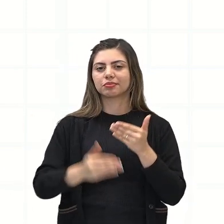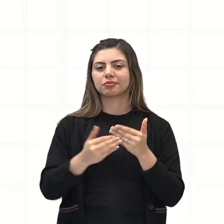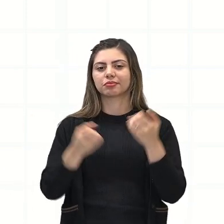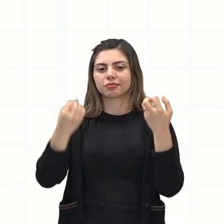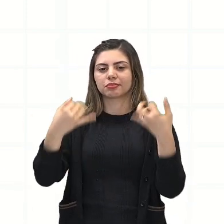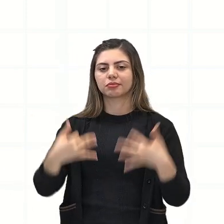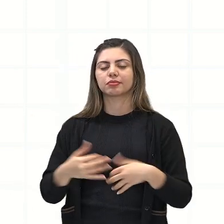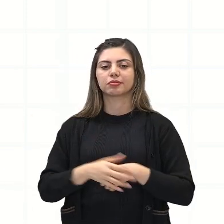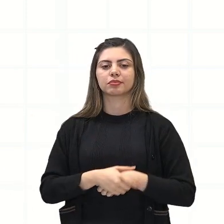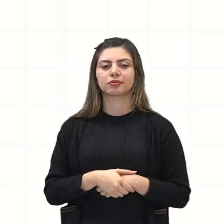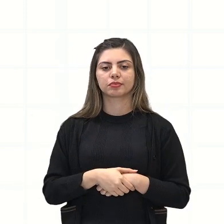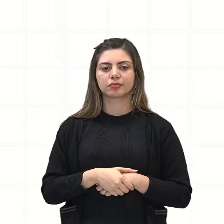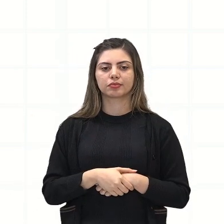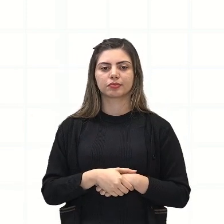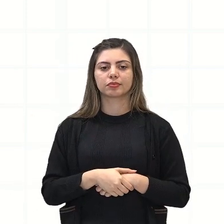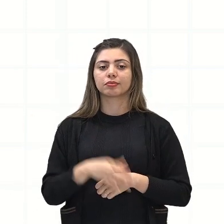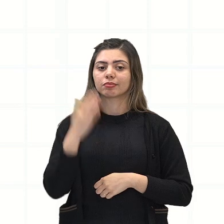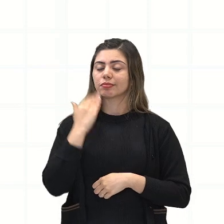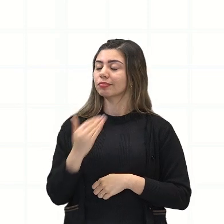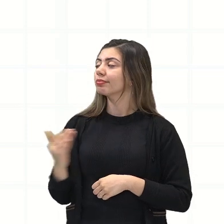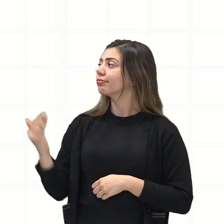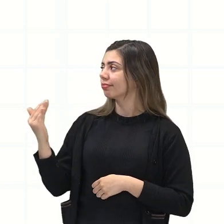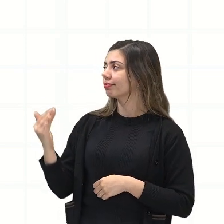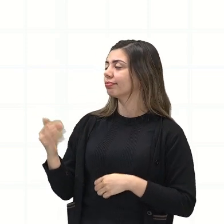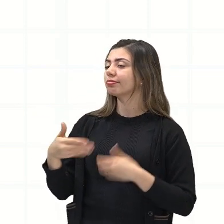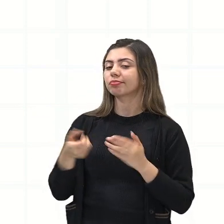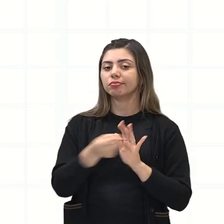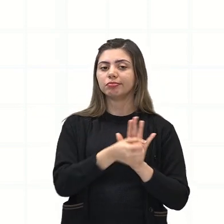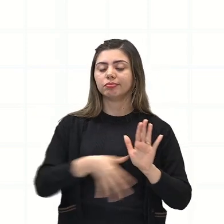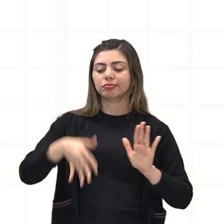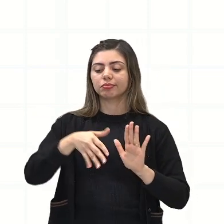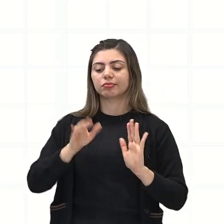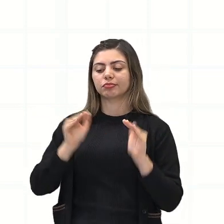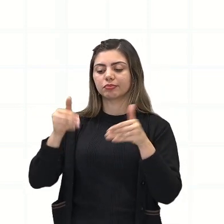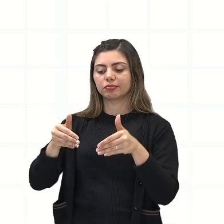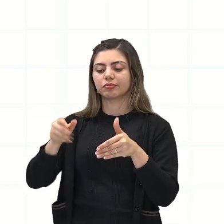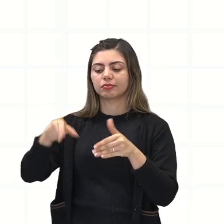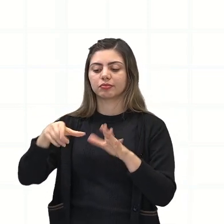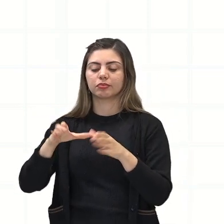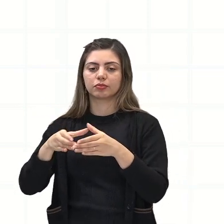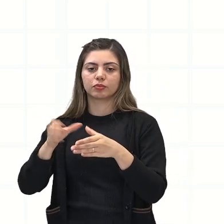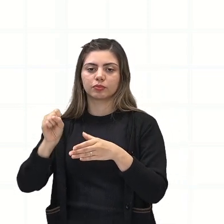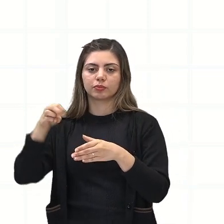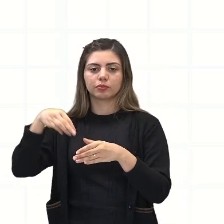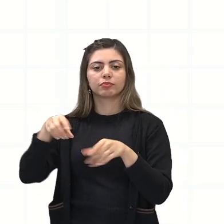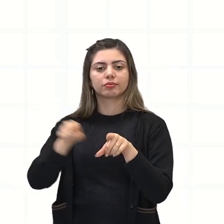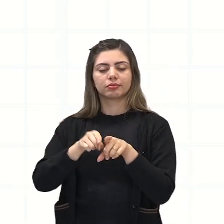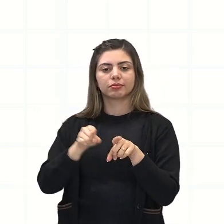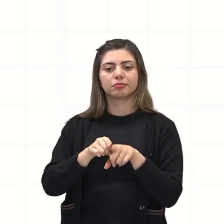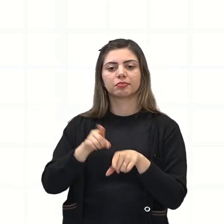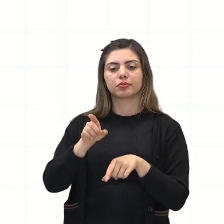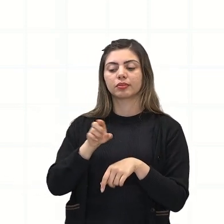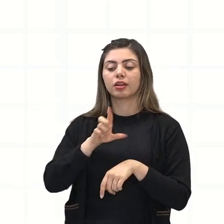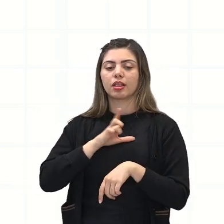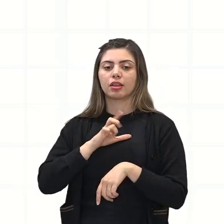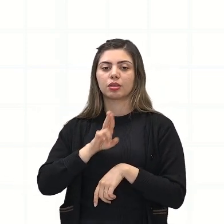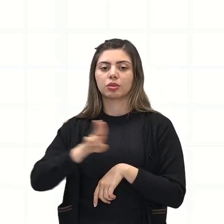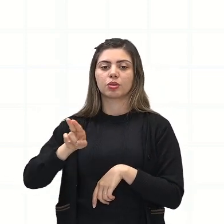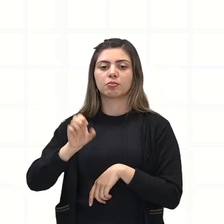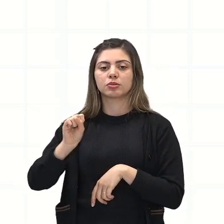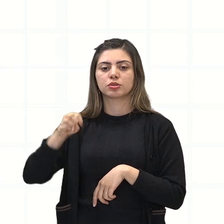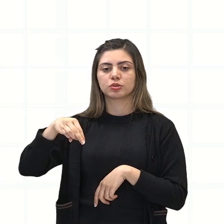também. As figuras de som, também conhecidas como figuras sonoras ou figuras de